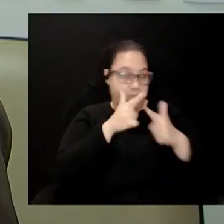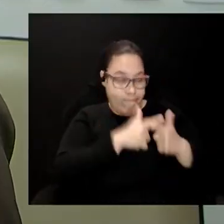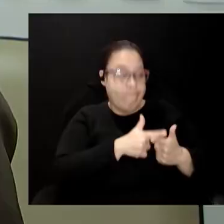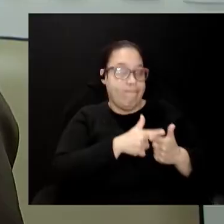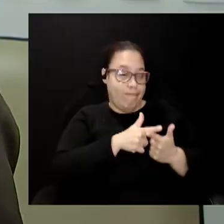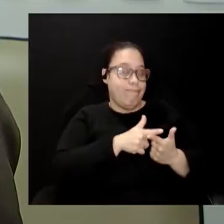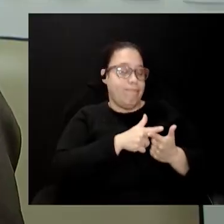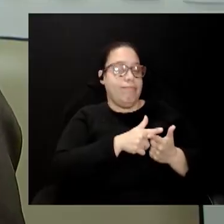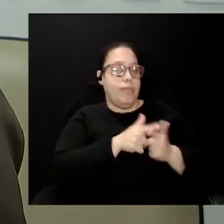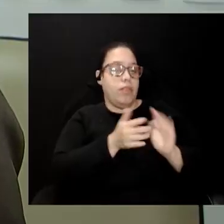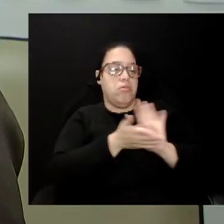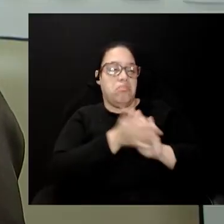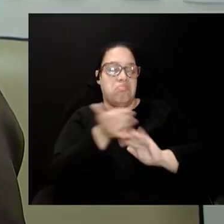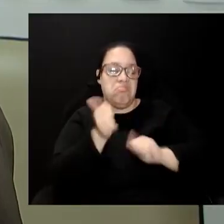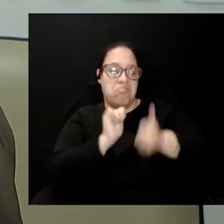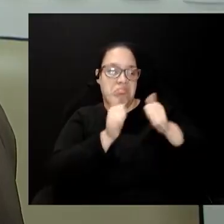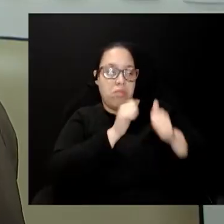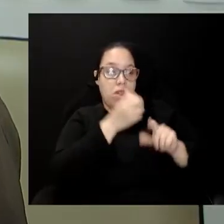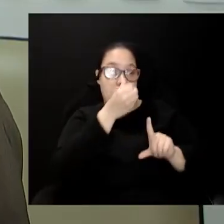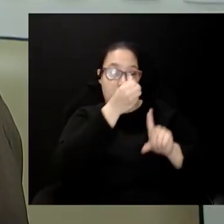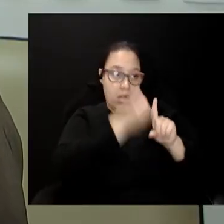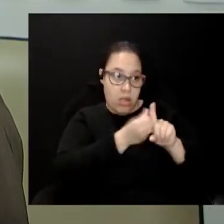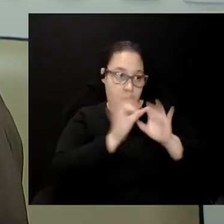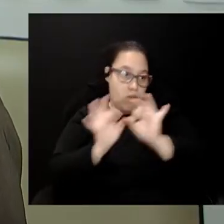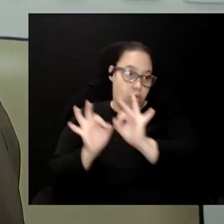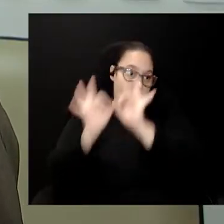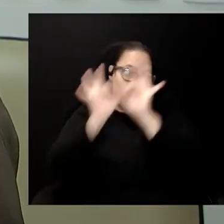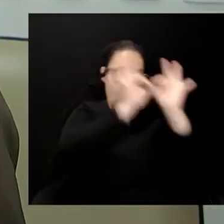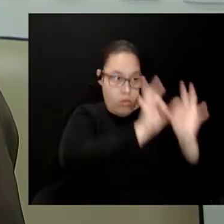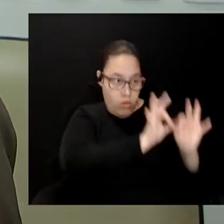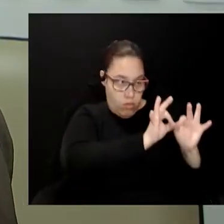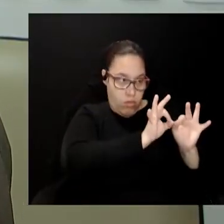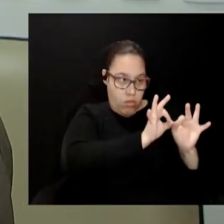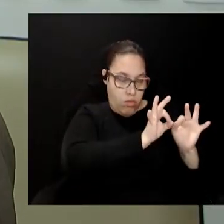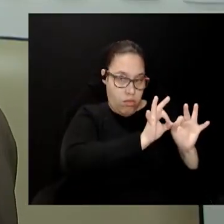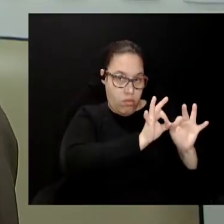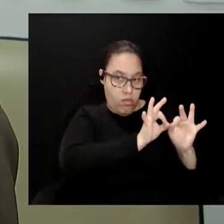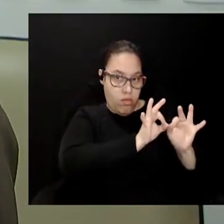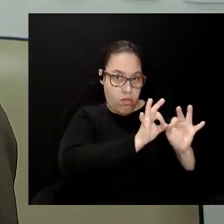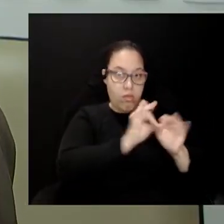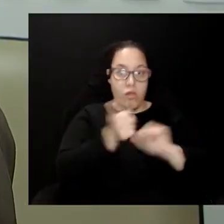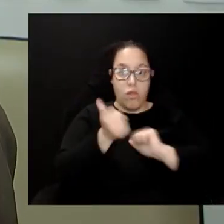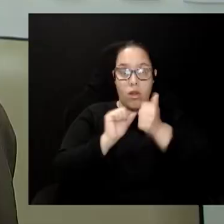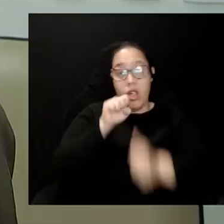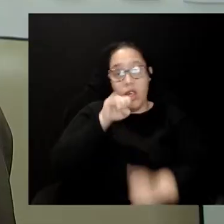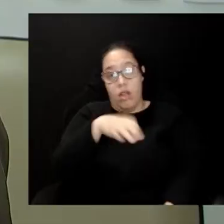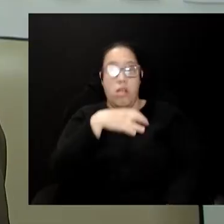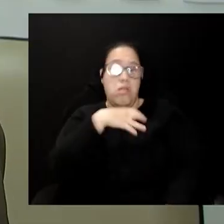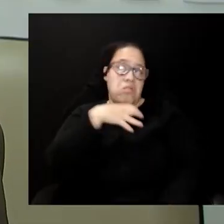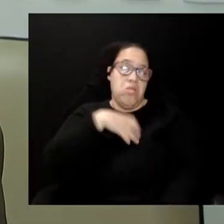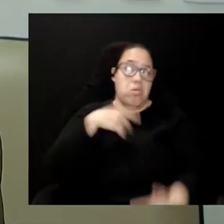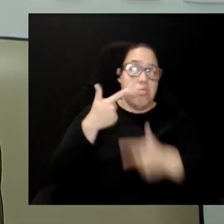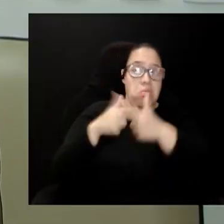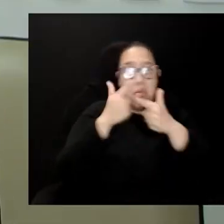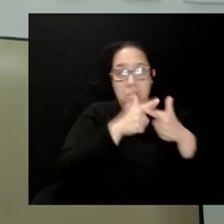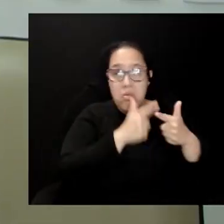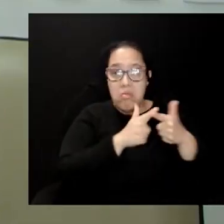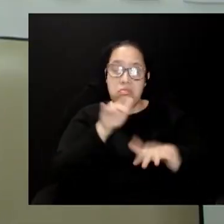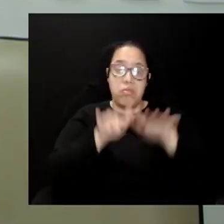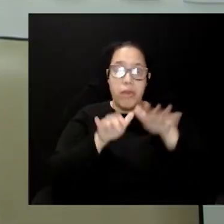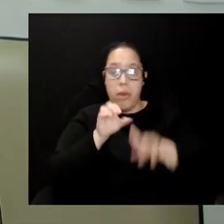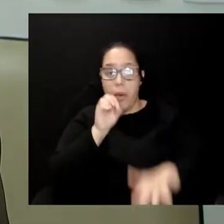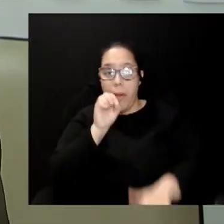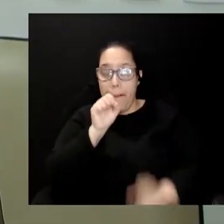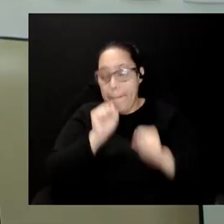estimado 6 meses de acompanhamento. Para avaliar se teve alguma reação, geralmente o que pode acontecer? Dor